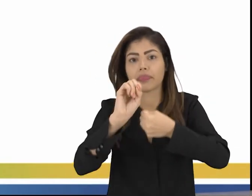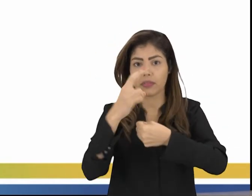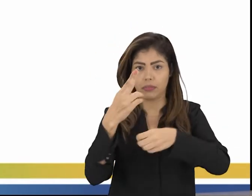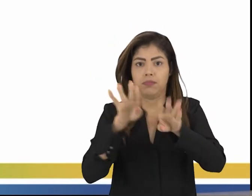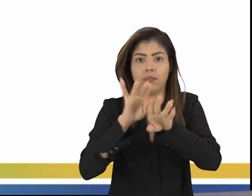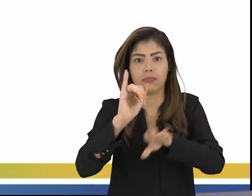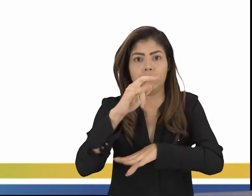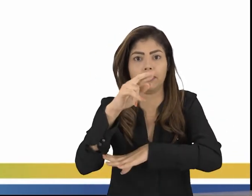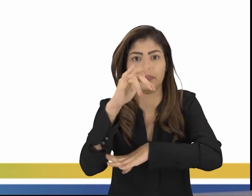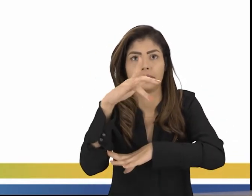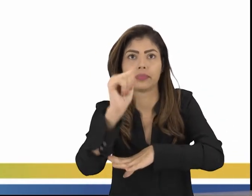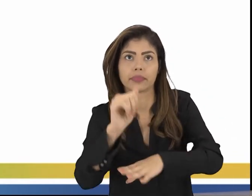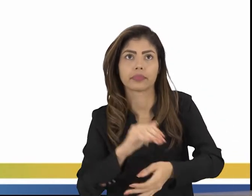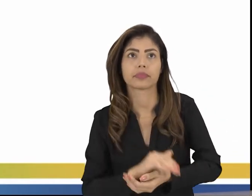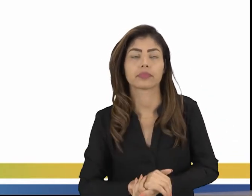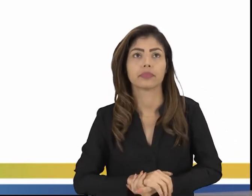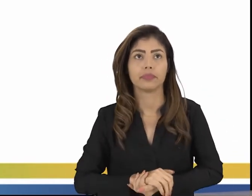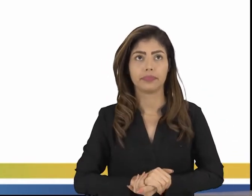natureza iônica.